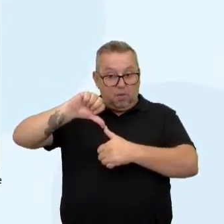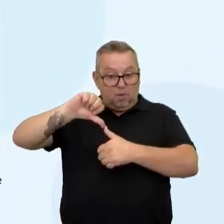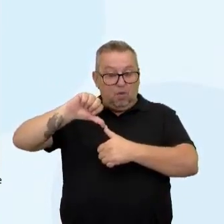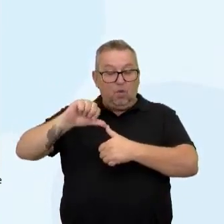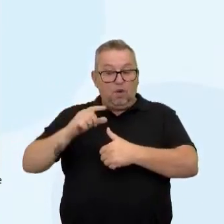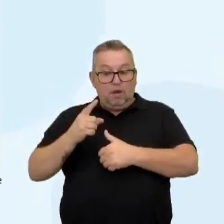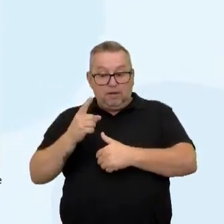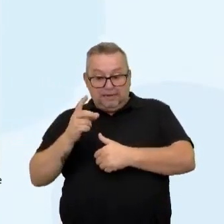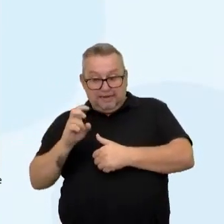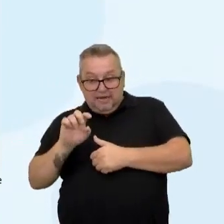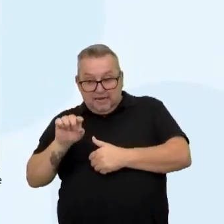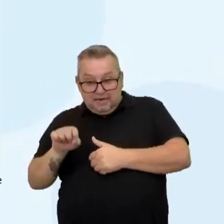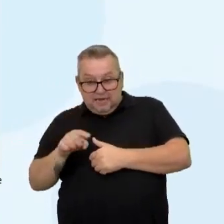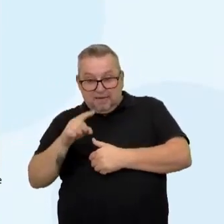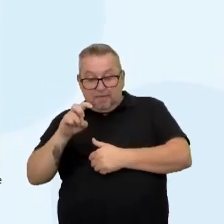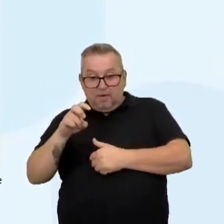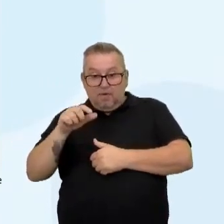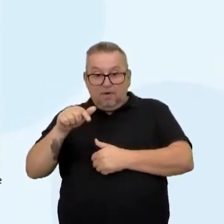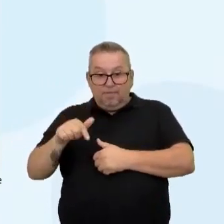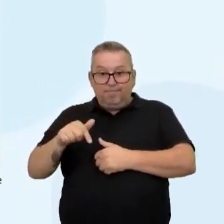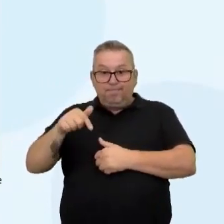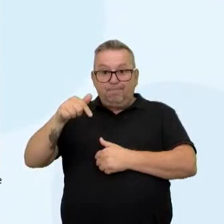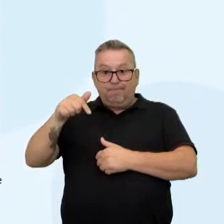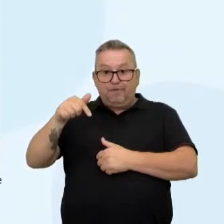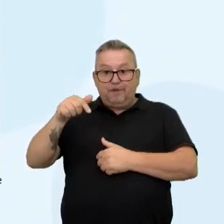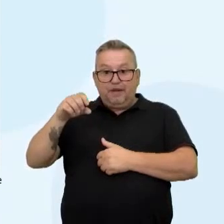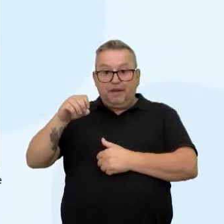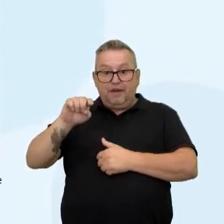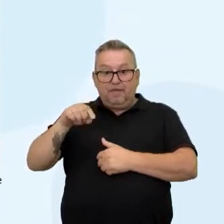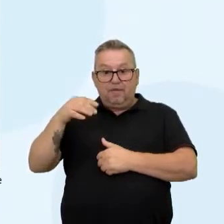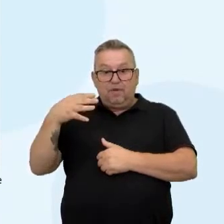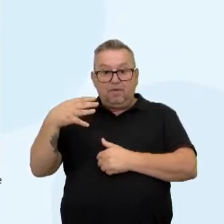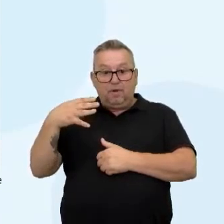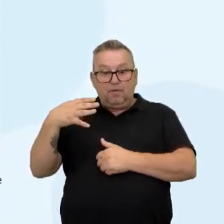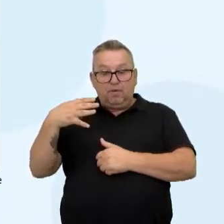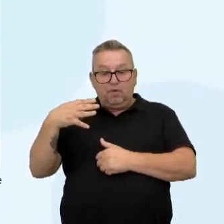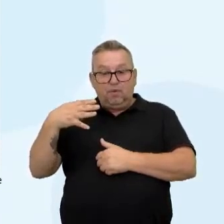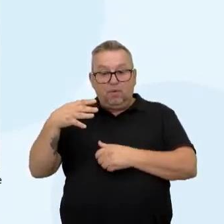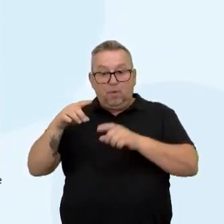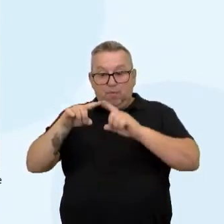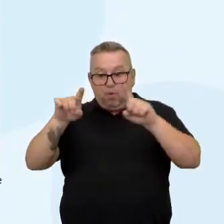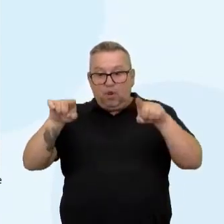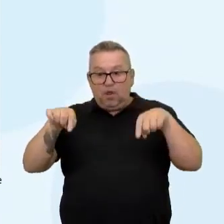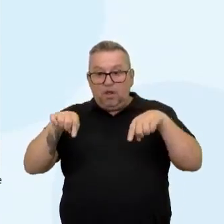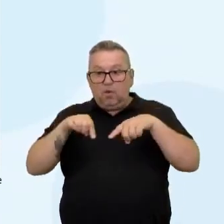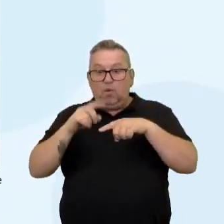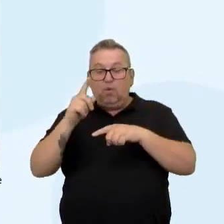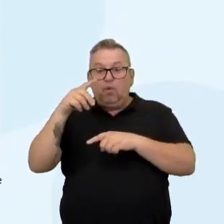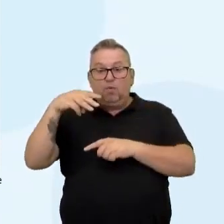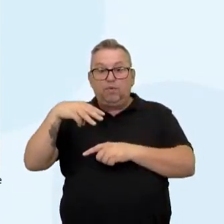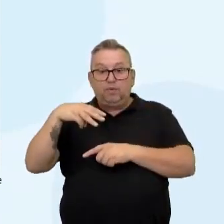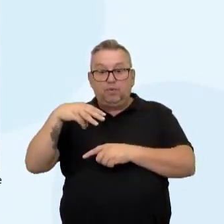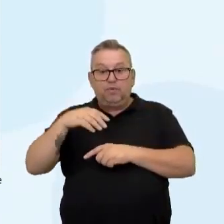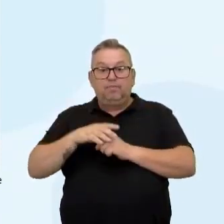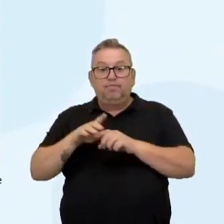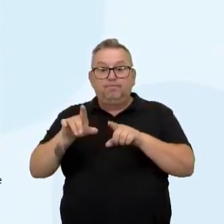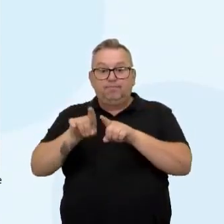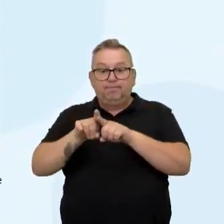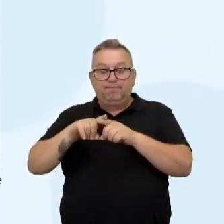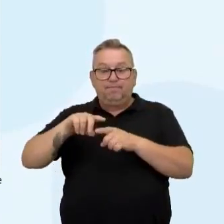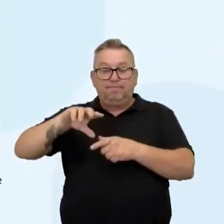de 1950, vai para 70,4 habitantes por quilômetro quadrado. A América do Norte, que